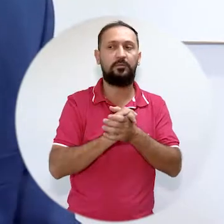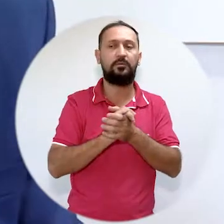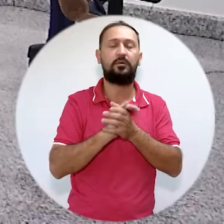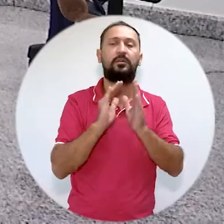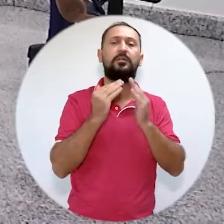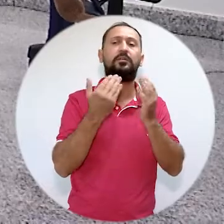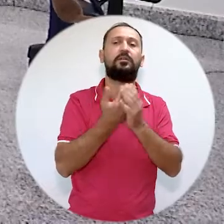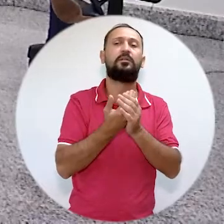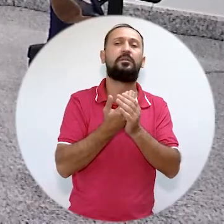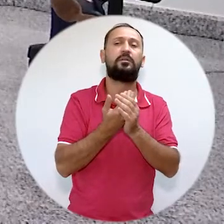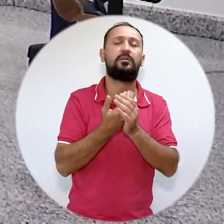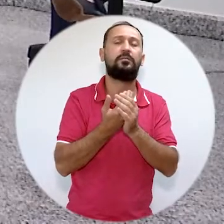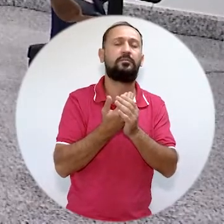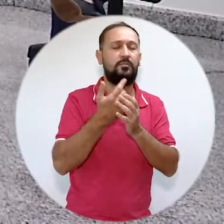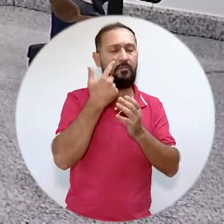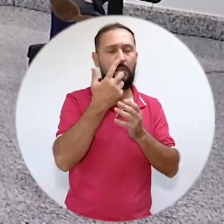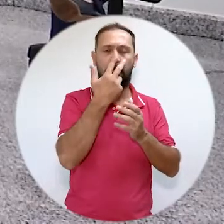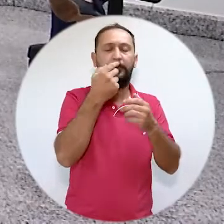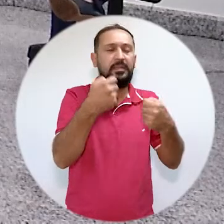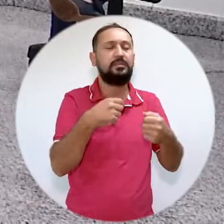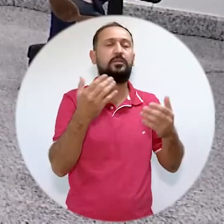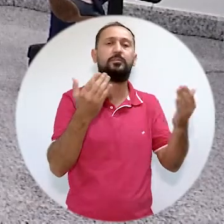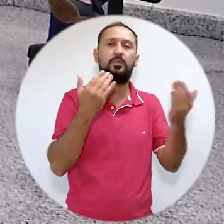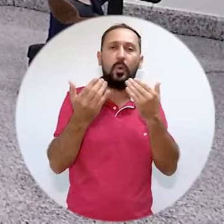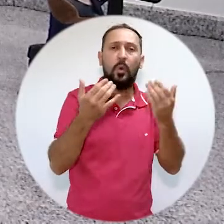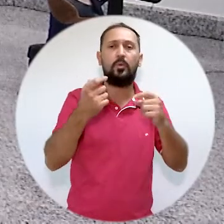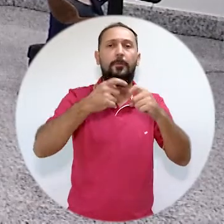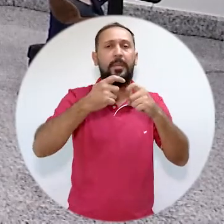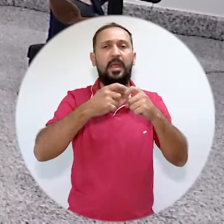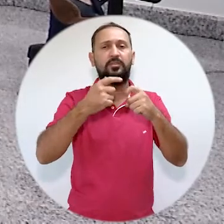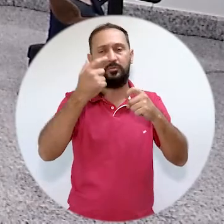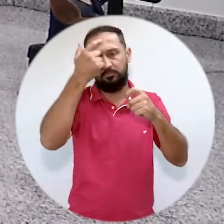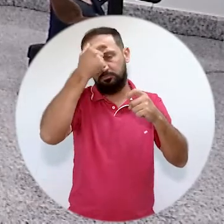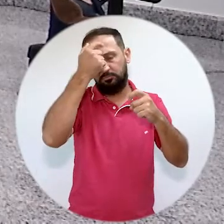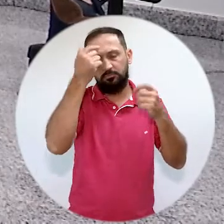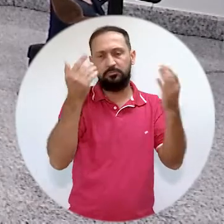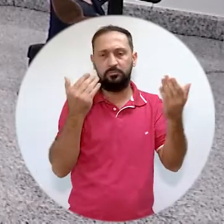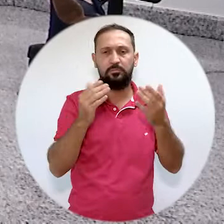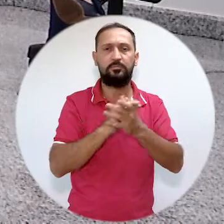vão investir mais, o poder público vai investir mais em psicólogo, em psiquiatra?